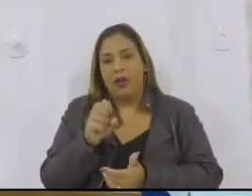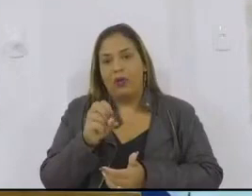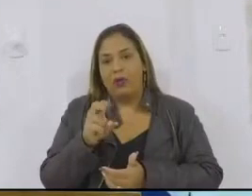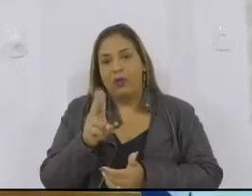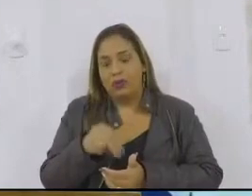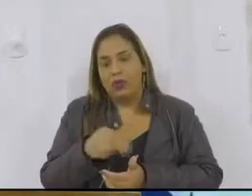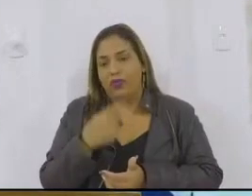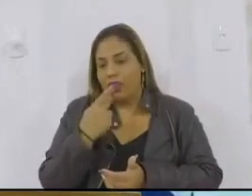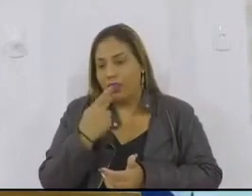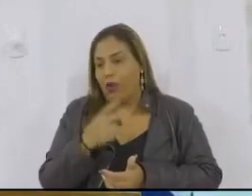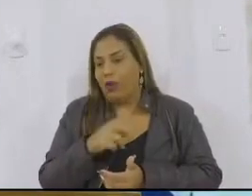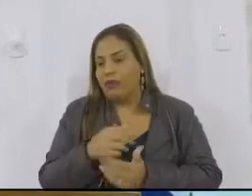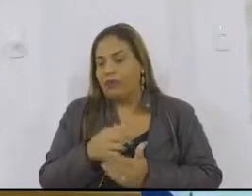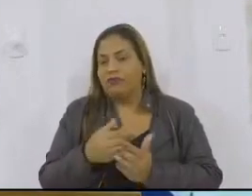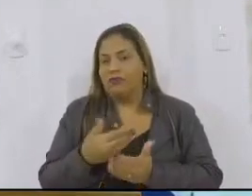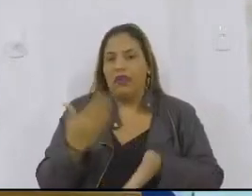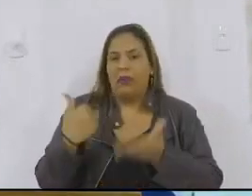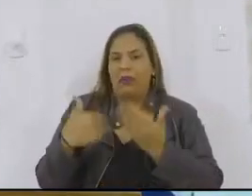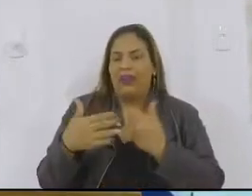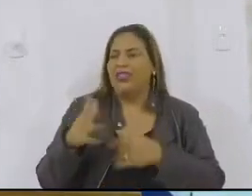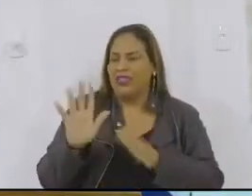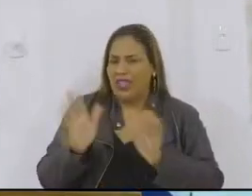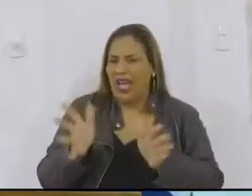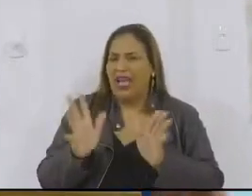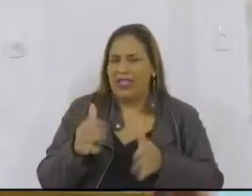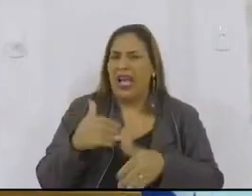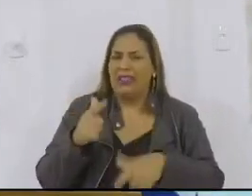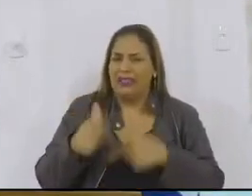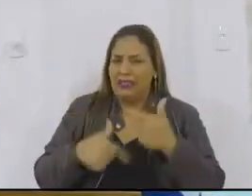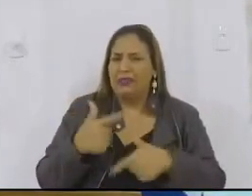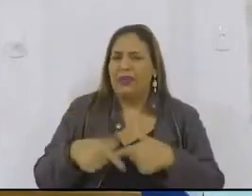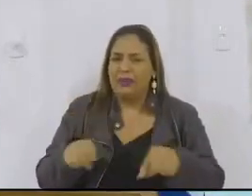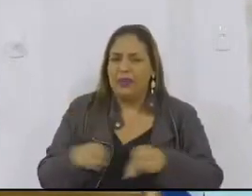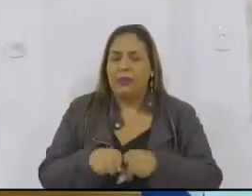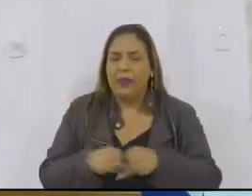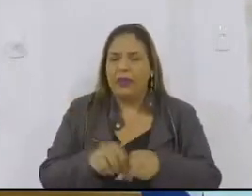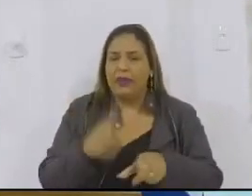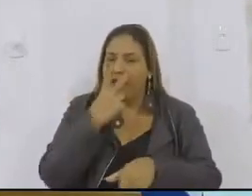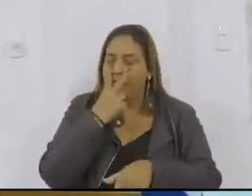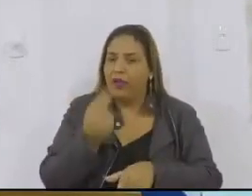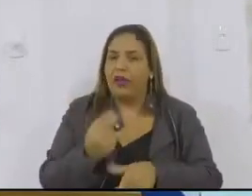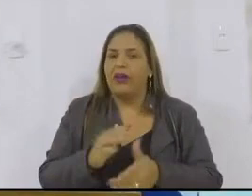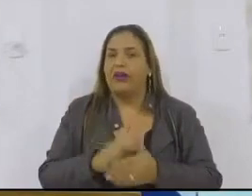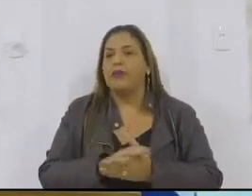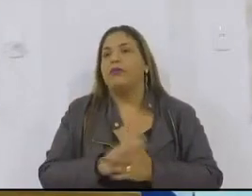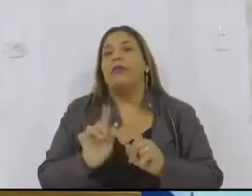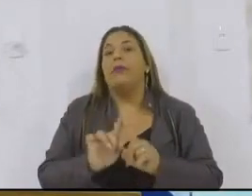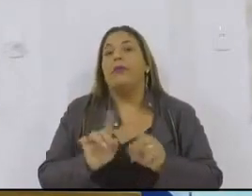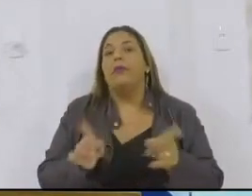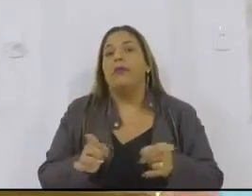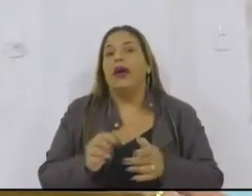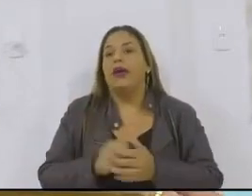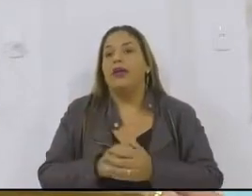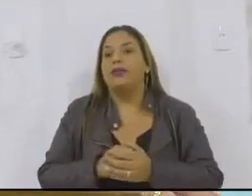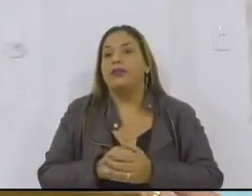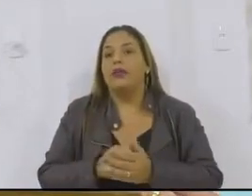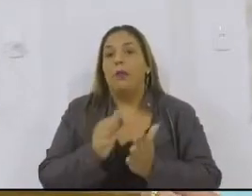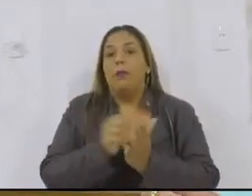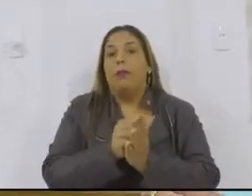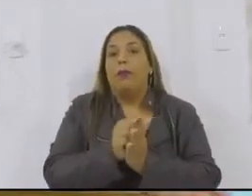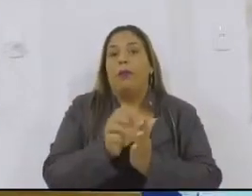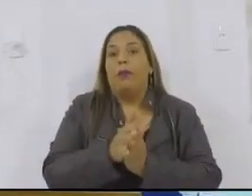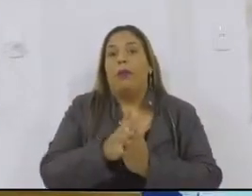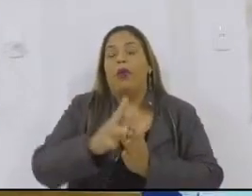Covan, né? Eu já fui motor de van, já trabalhei nessa cooperativa, só que no final do ano eu pagava mais multa do que outra